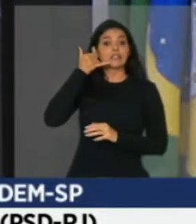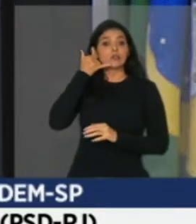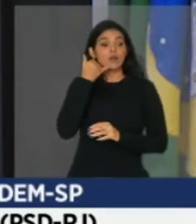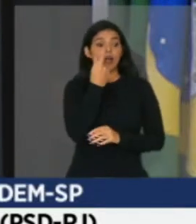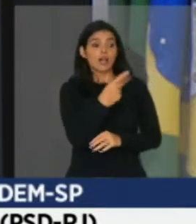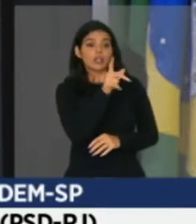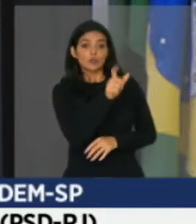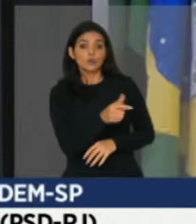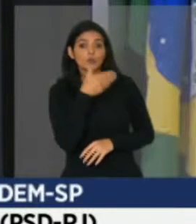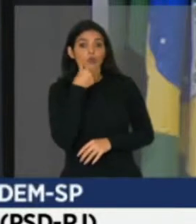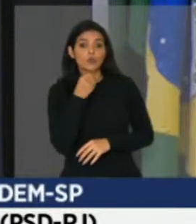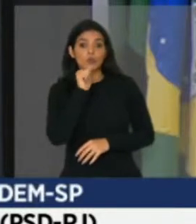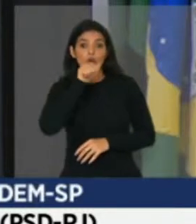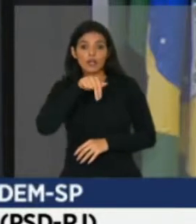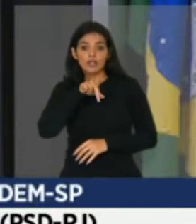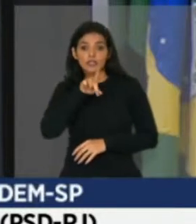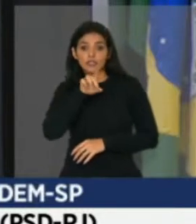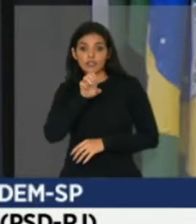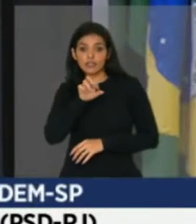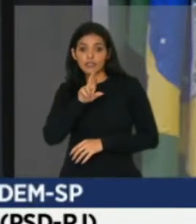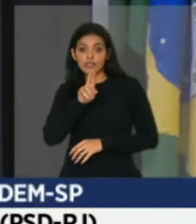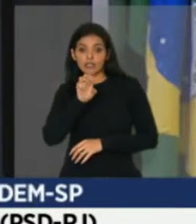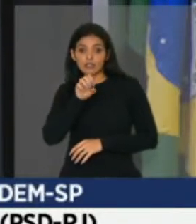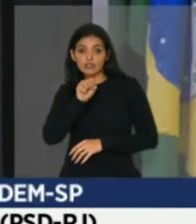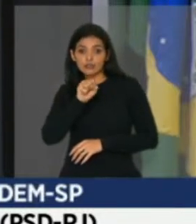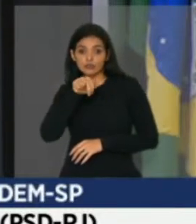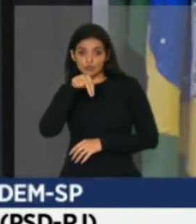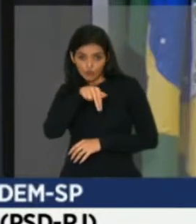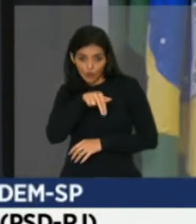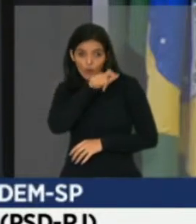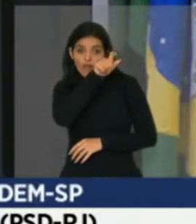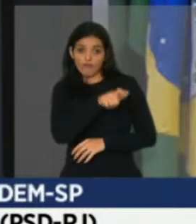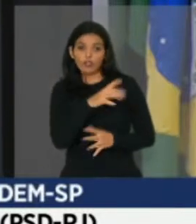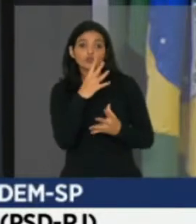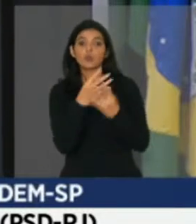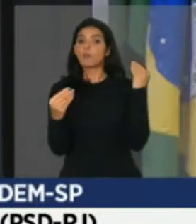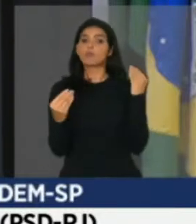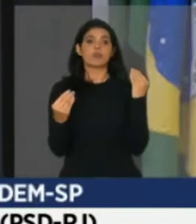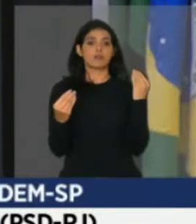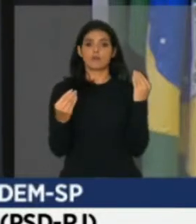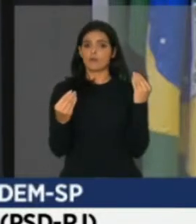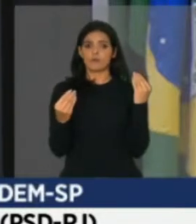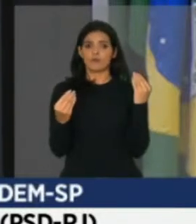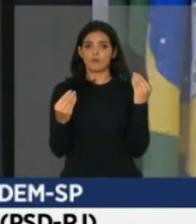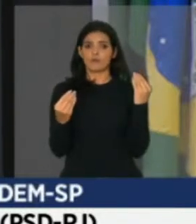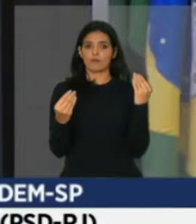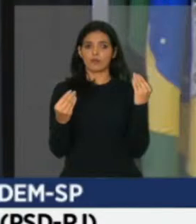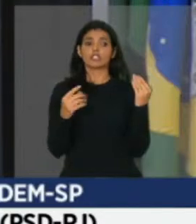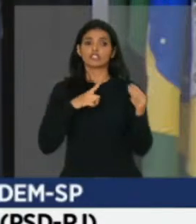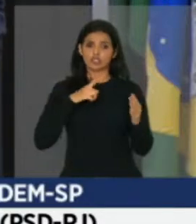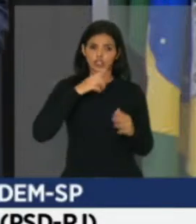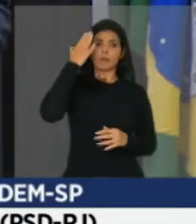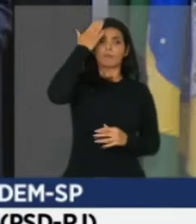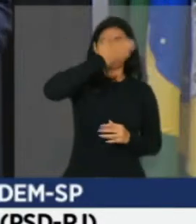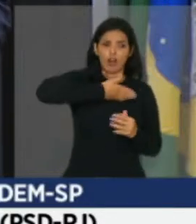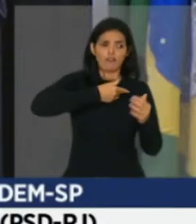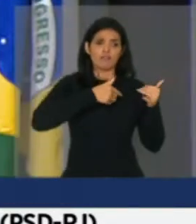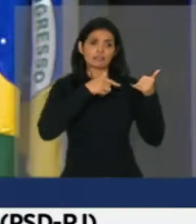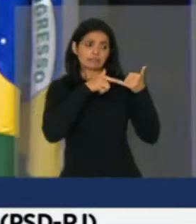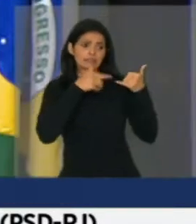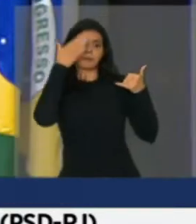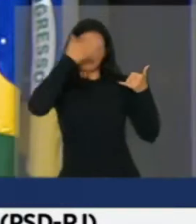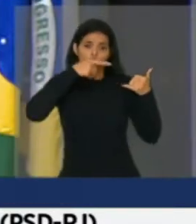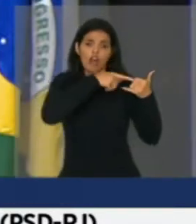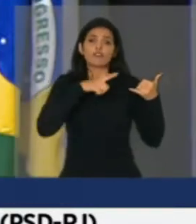era contida as mais importantes provas, o celular do Anderson do Carmo. É uma